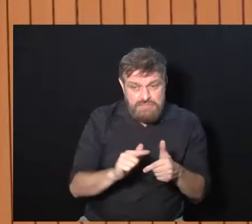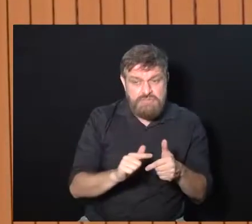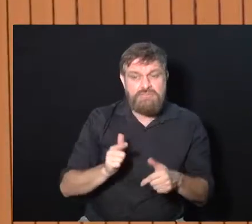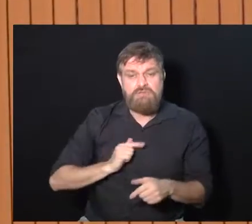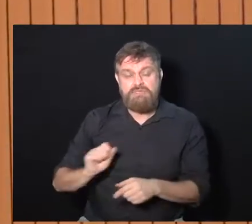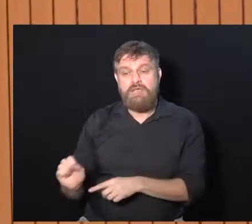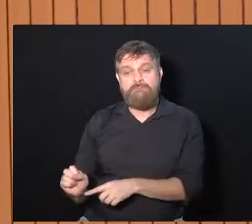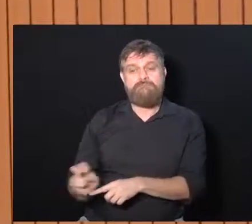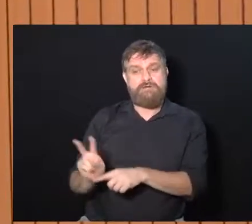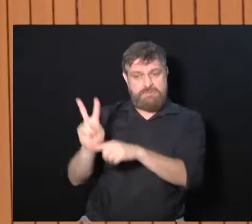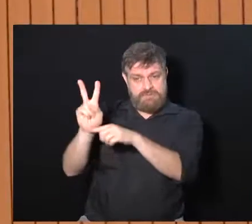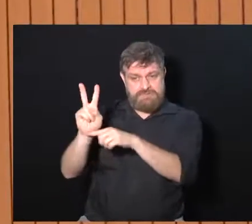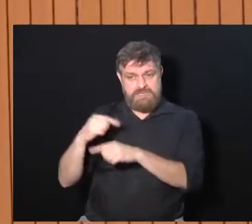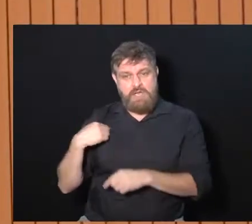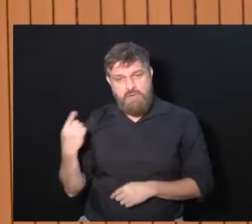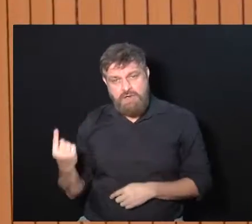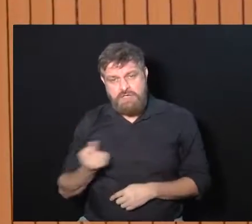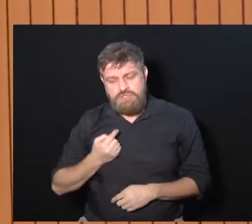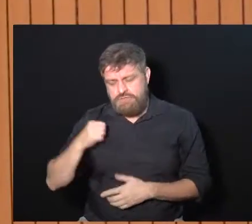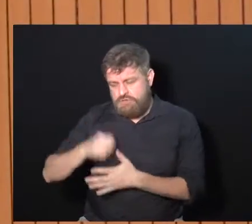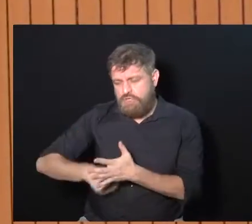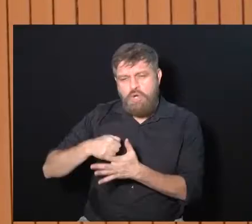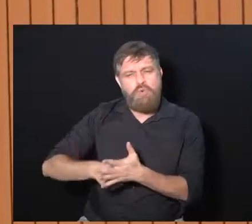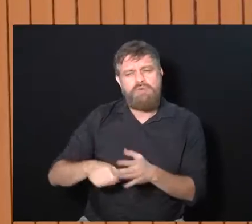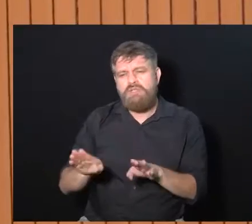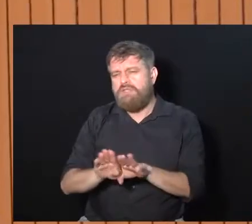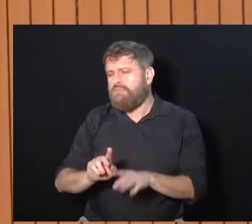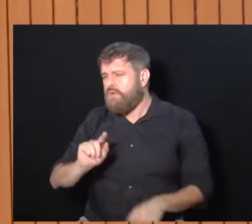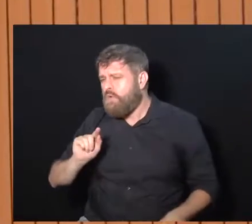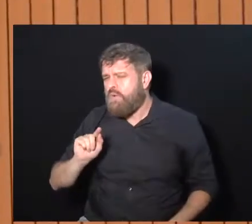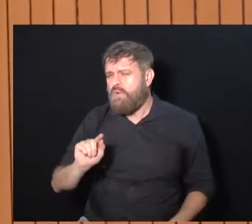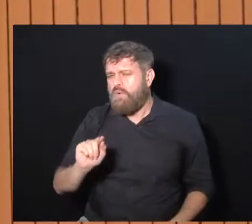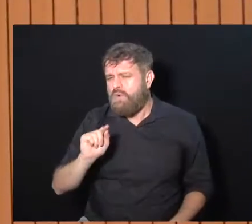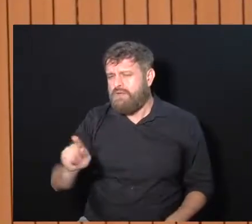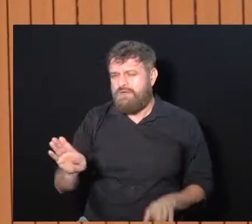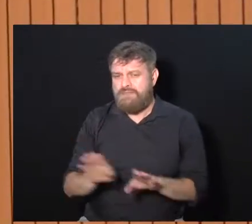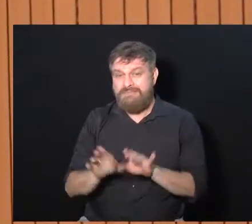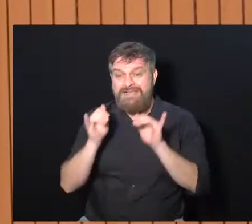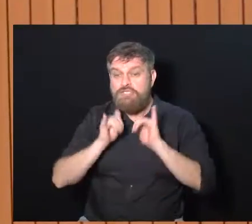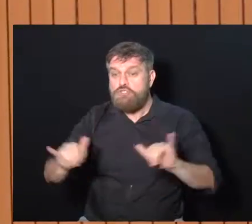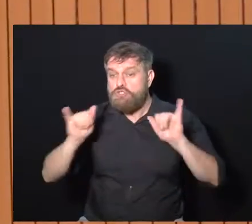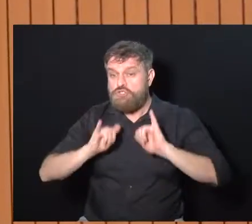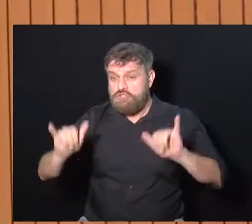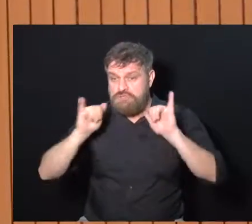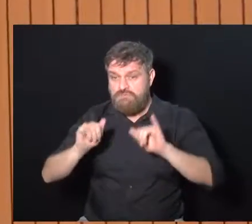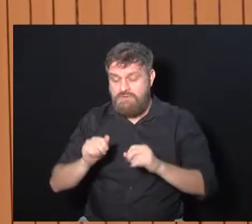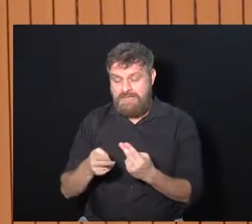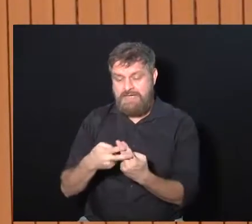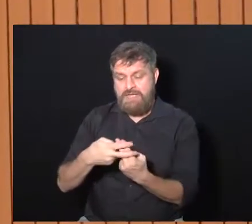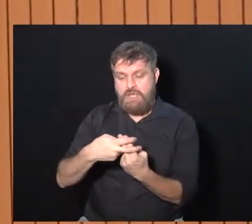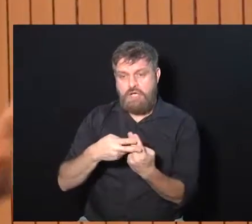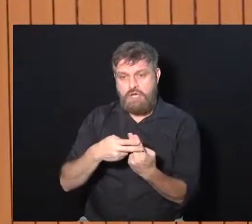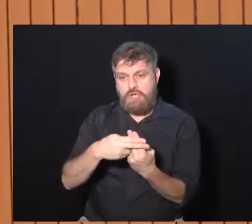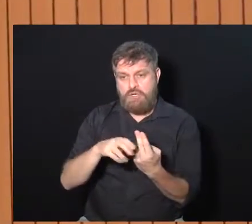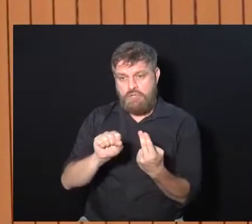valorização, a gente luta sempre foi para também divulgar essa fitoterapia no SUS. E esse programa, né, quer